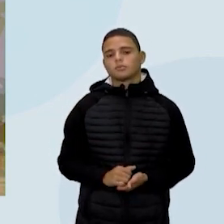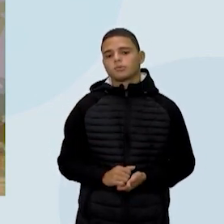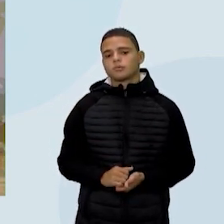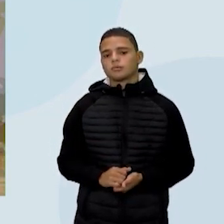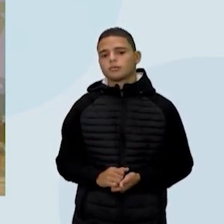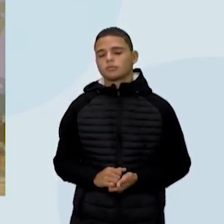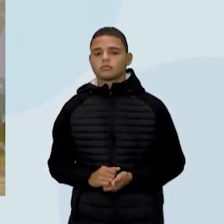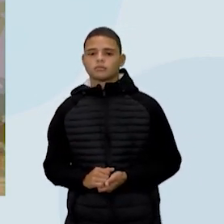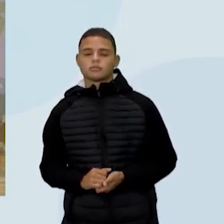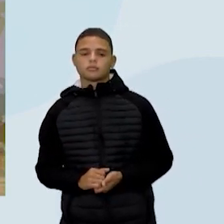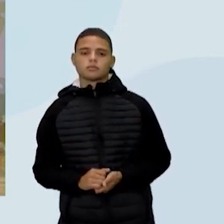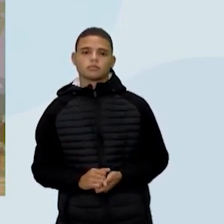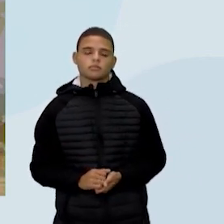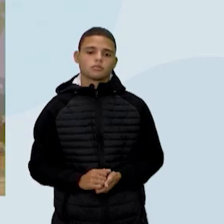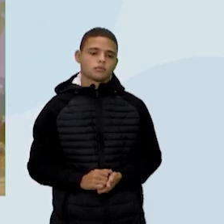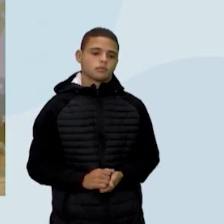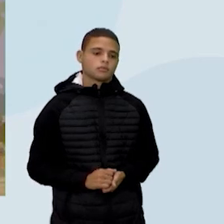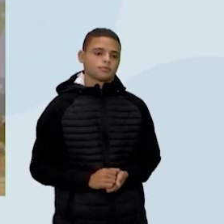horas.